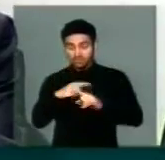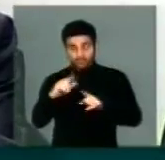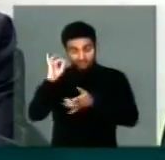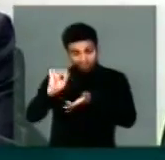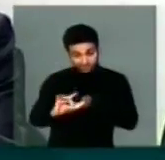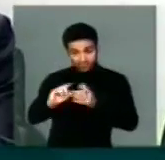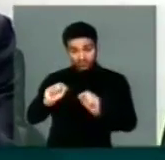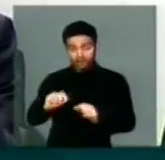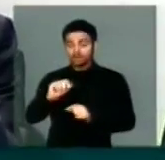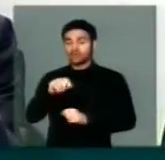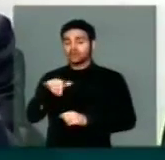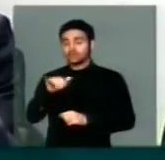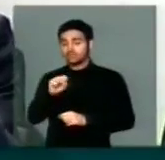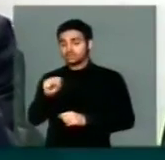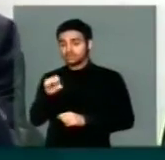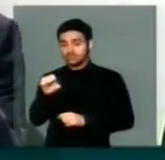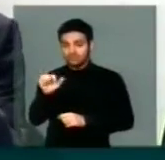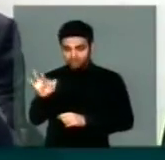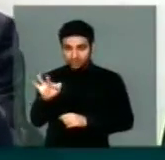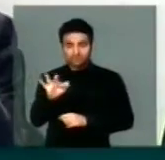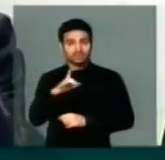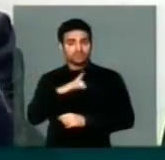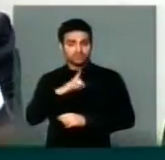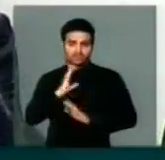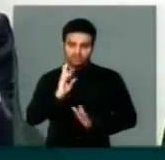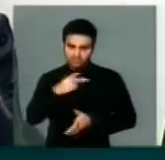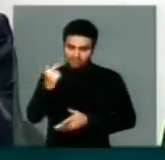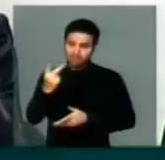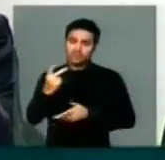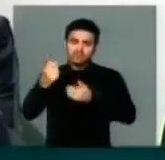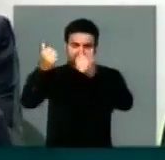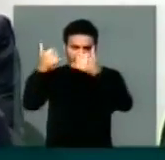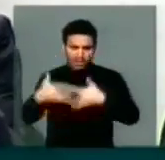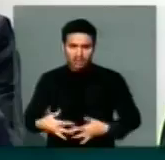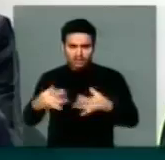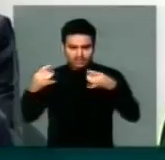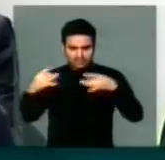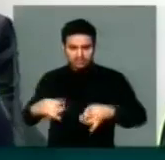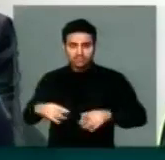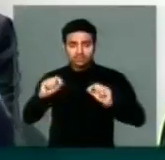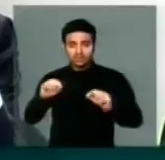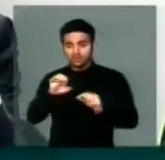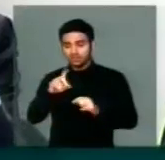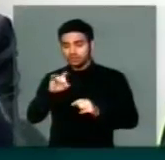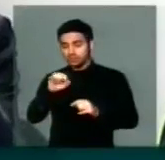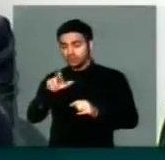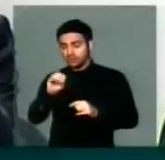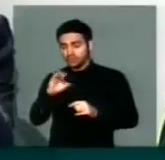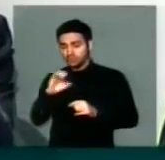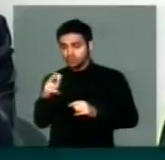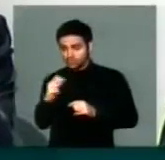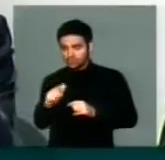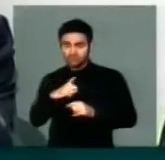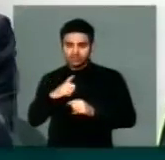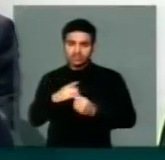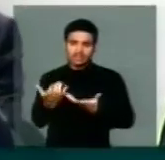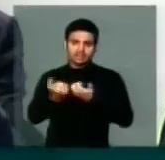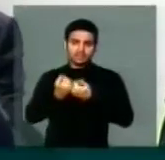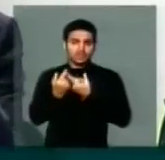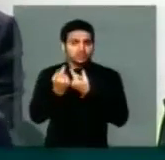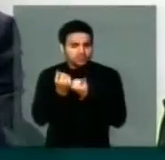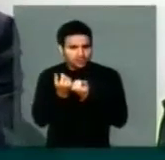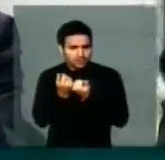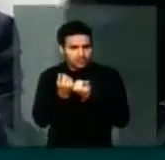Alberto Seff reiterou, e com razoável detalhamento, que Eduardo Cunha era beneficiário dos recursos e